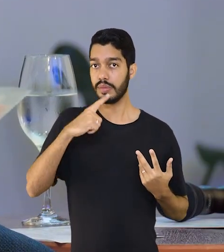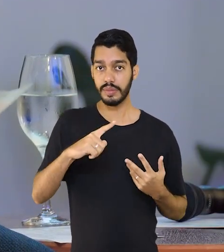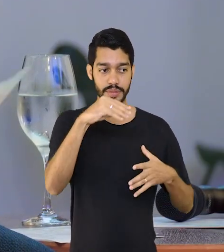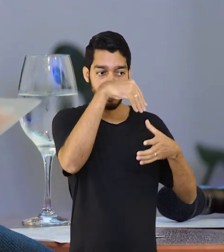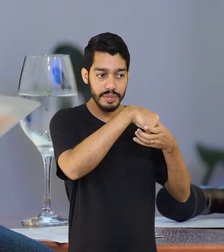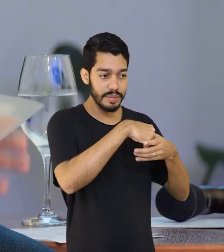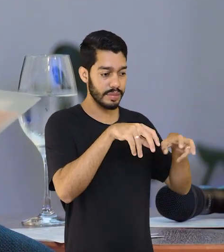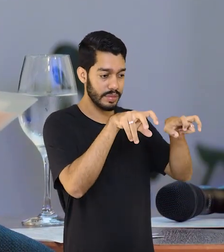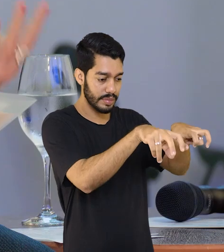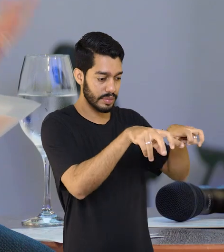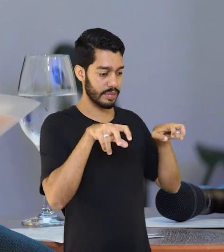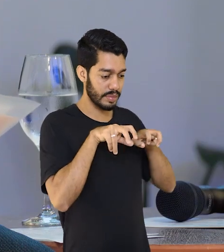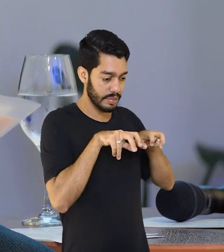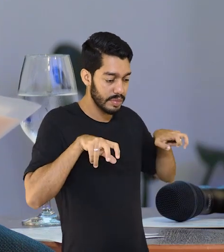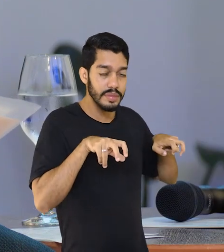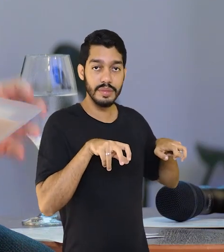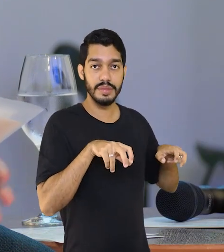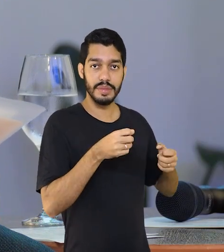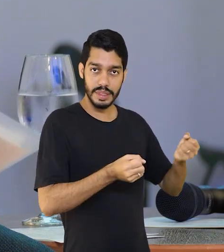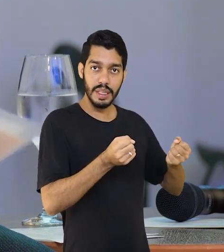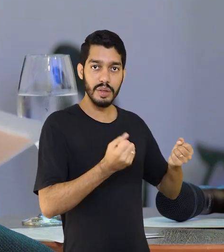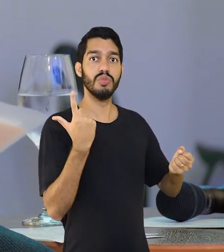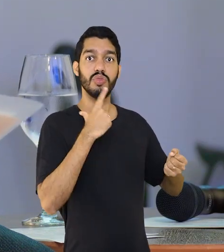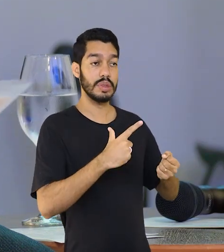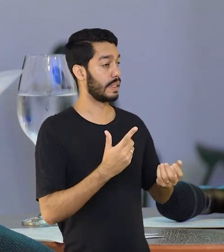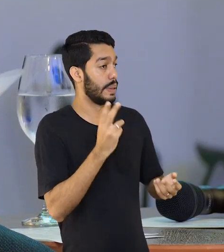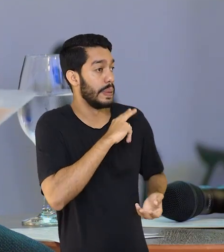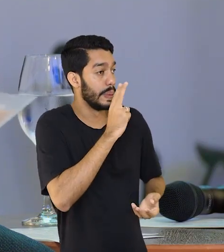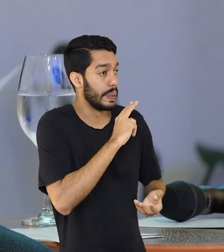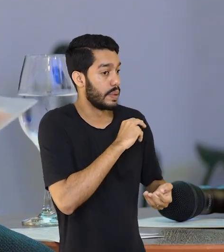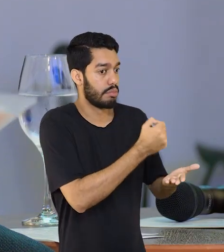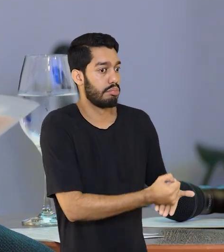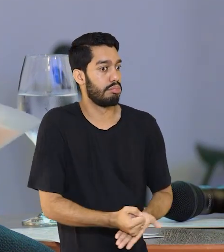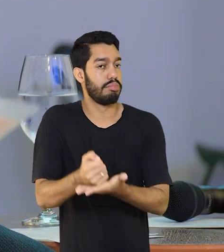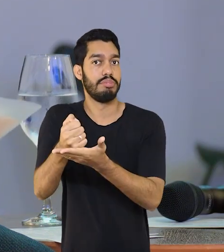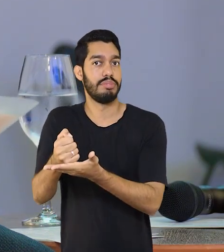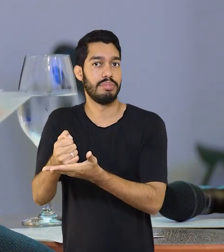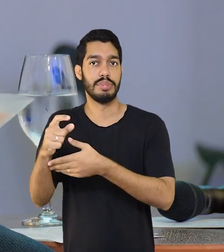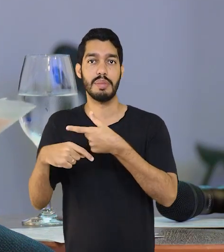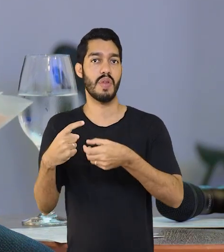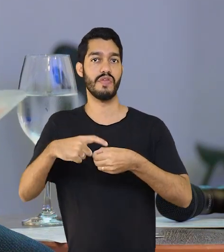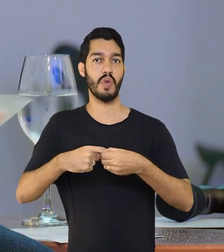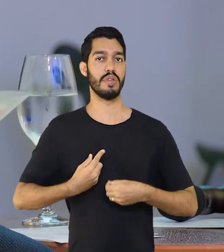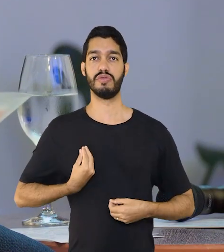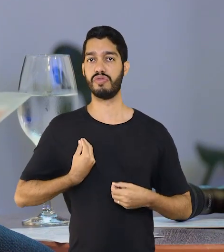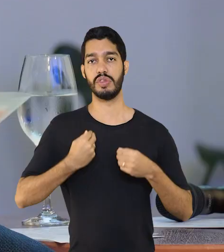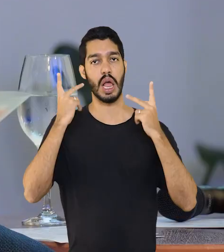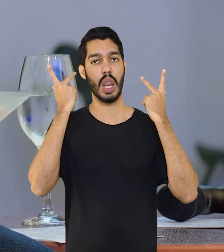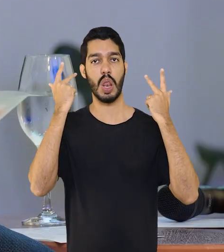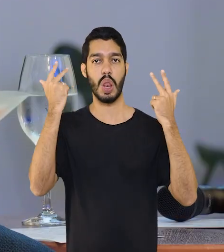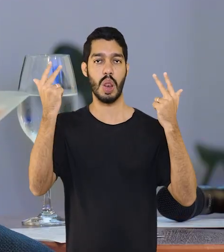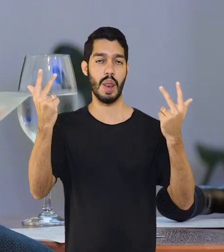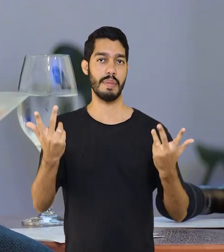fazer com que as pessoas que se acidentaram sejam socorridas, bem socorridas, e voltem